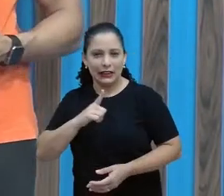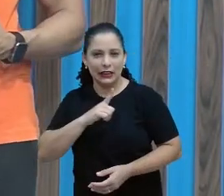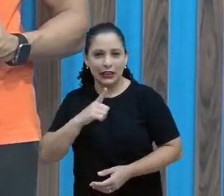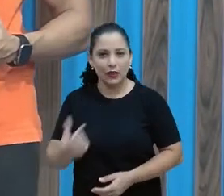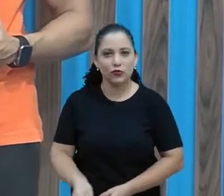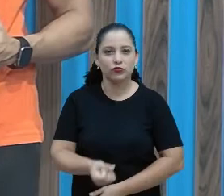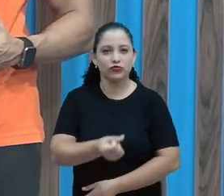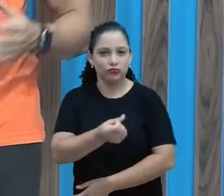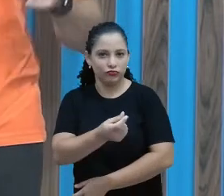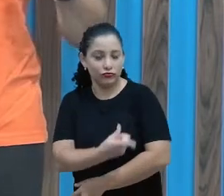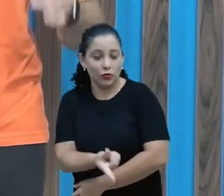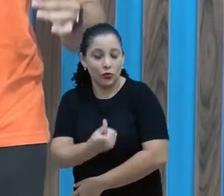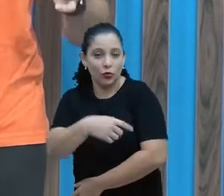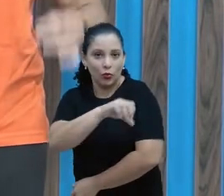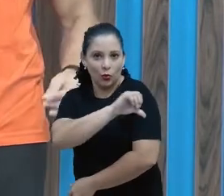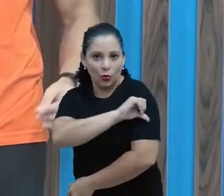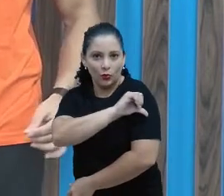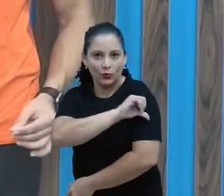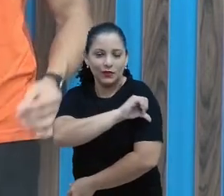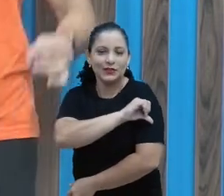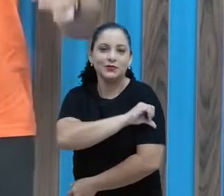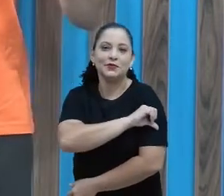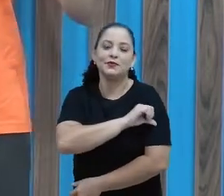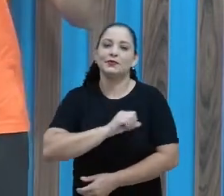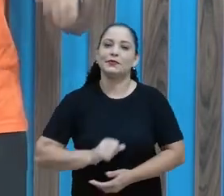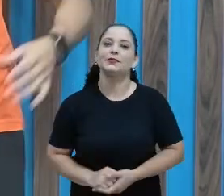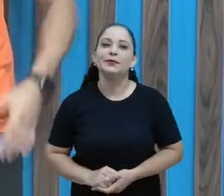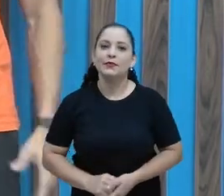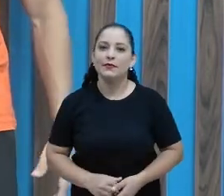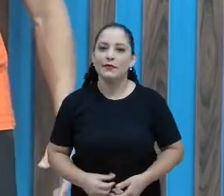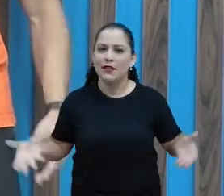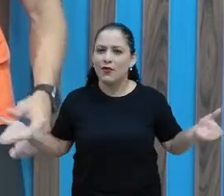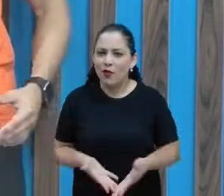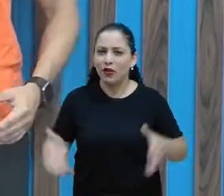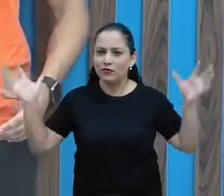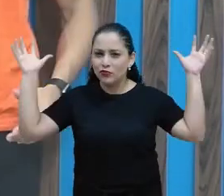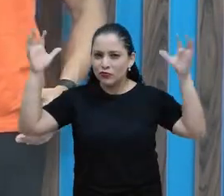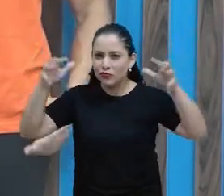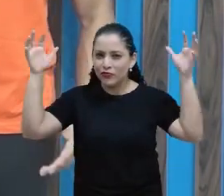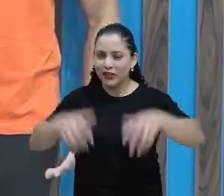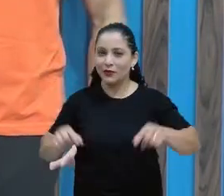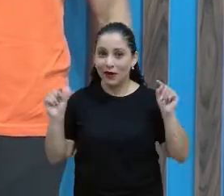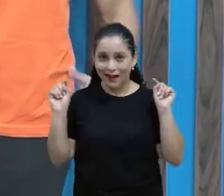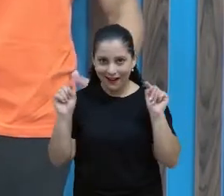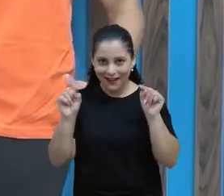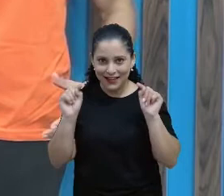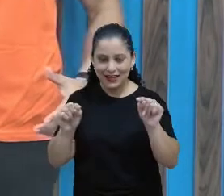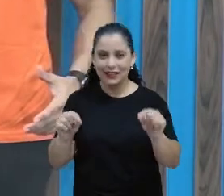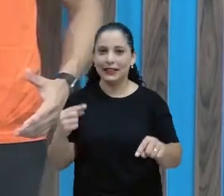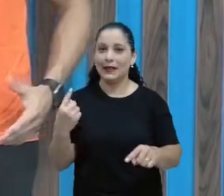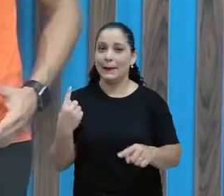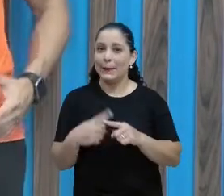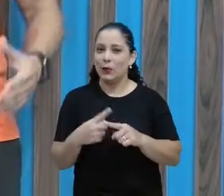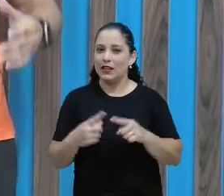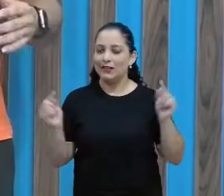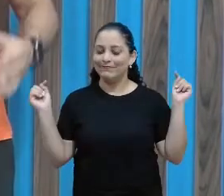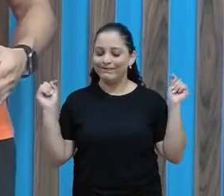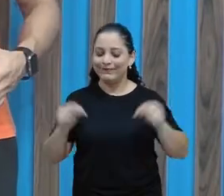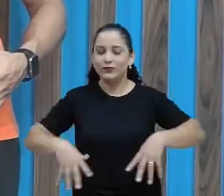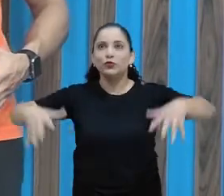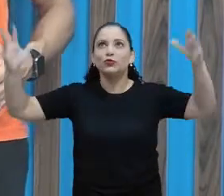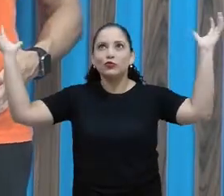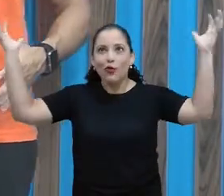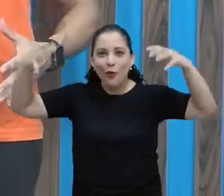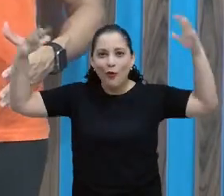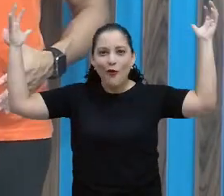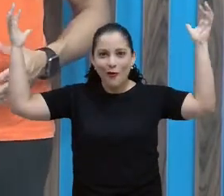a galerinha aí do 9º ano. Tá chovendo aí na sua casa? Porque, meu amigo, é